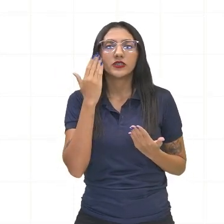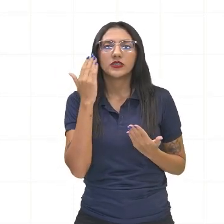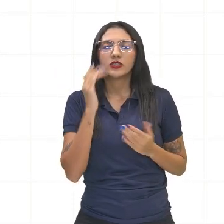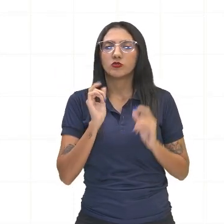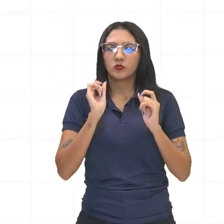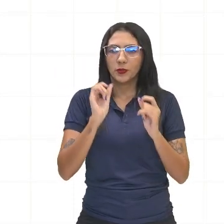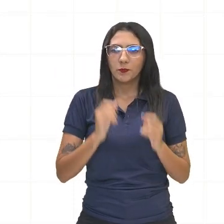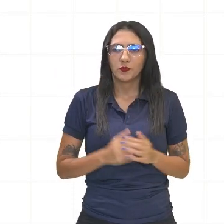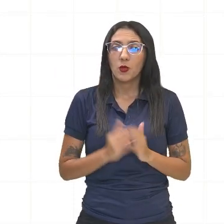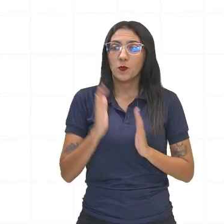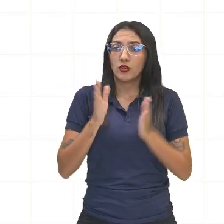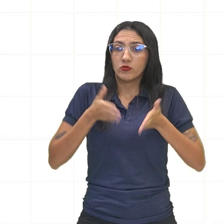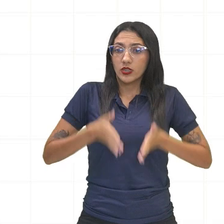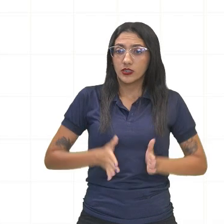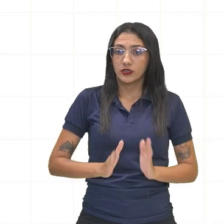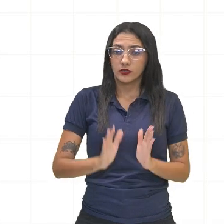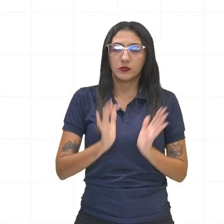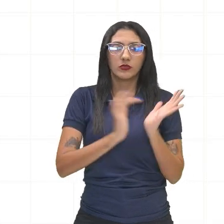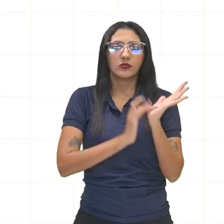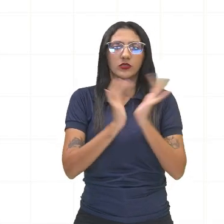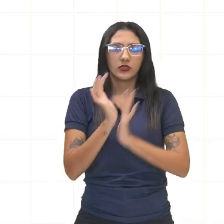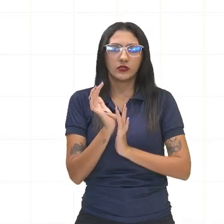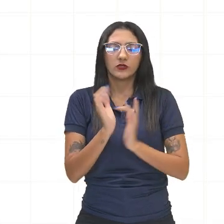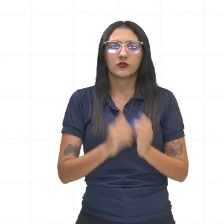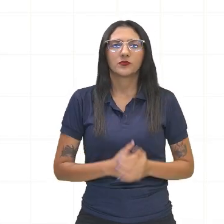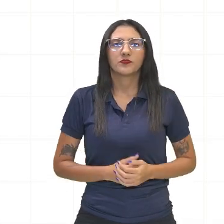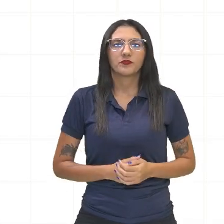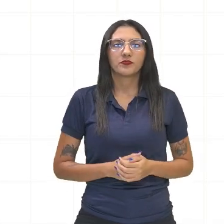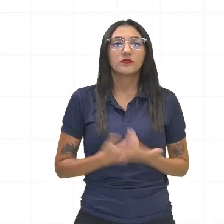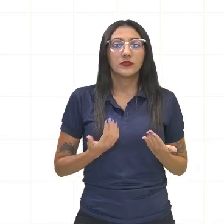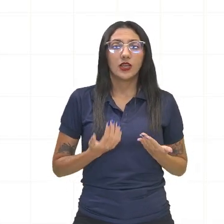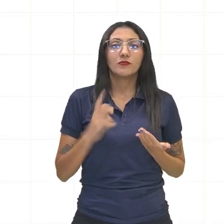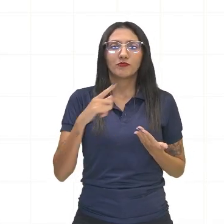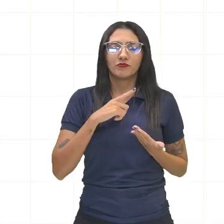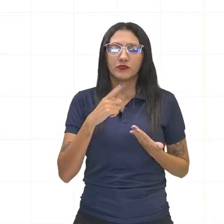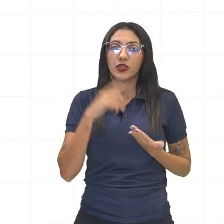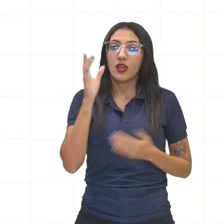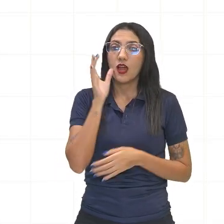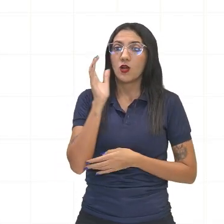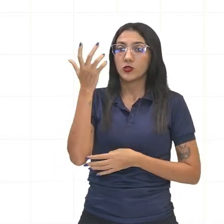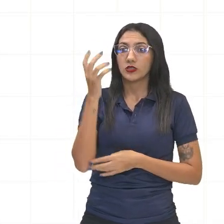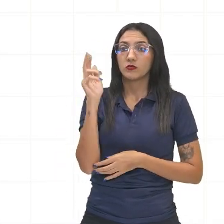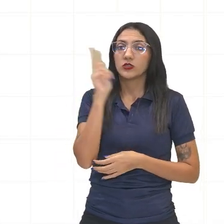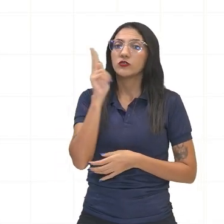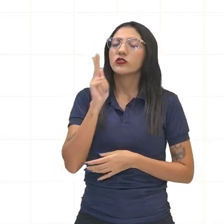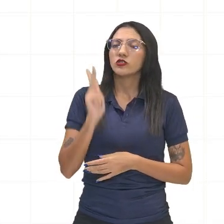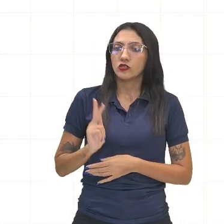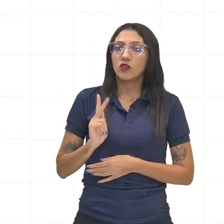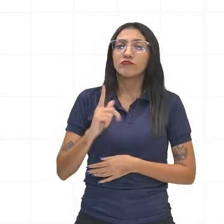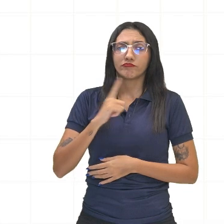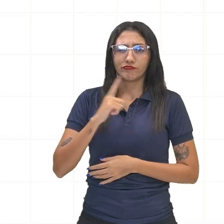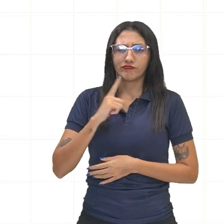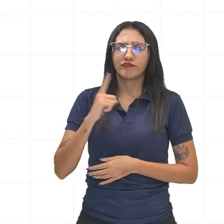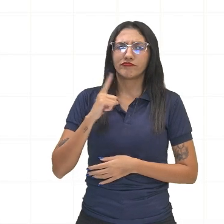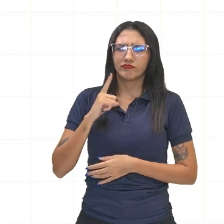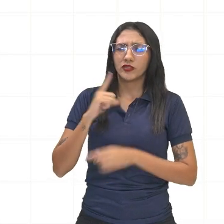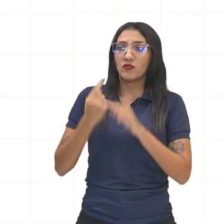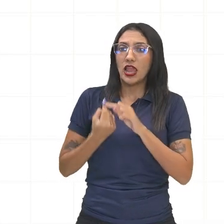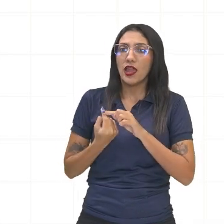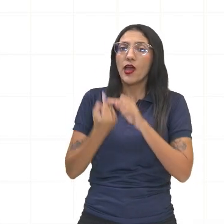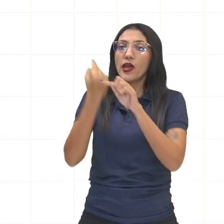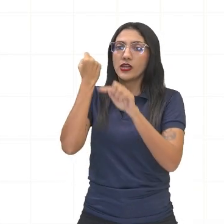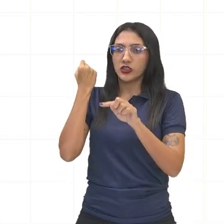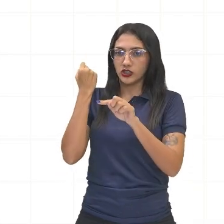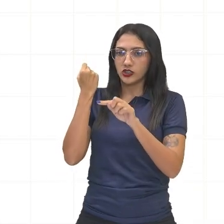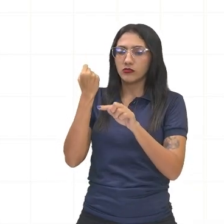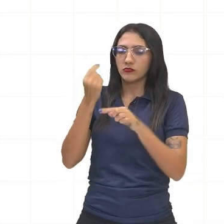do nascimento de Cristo, tá? Assim, temos fatos históricos que aconteceram antes do nascimento de